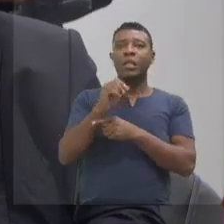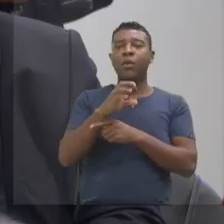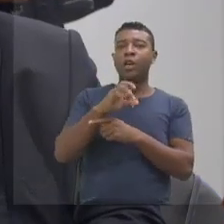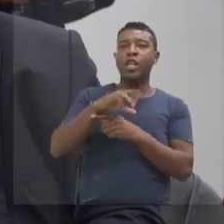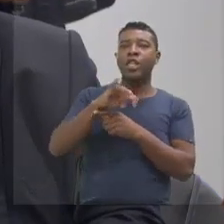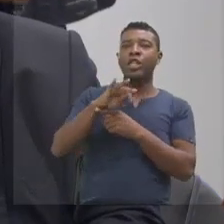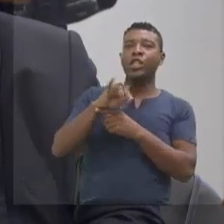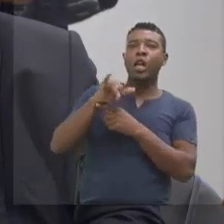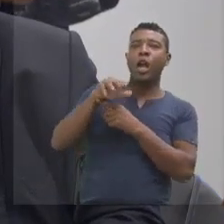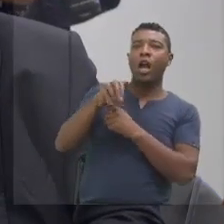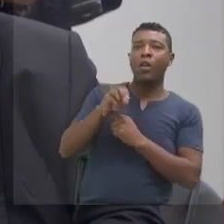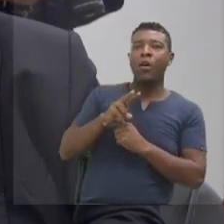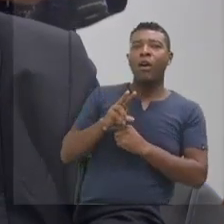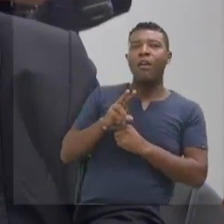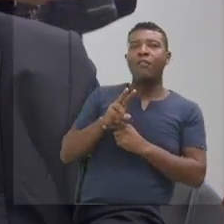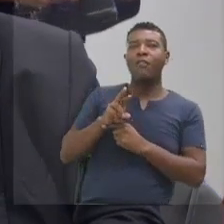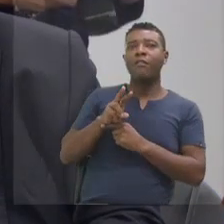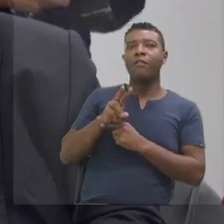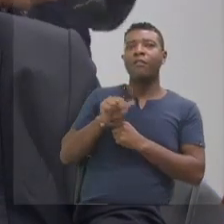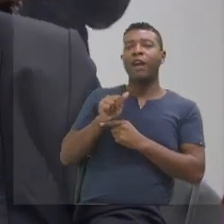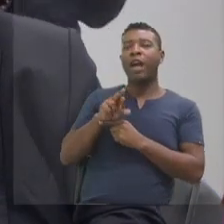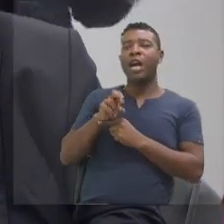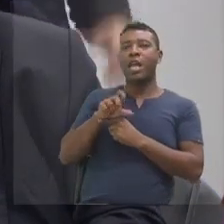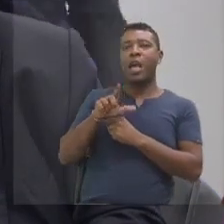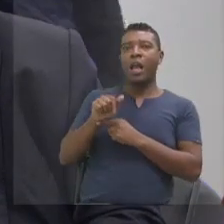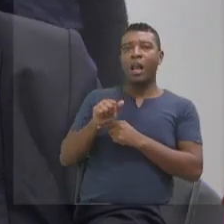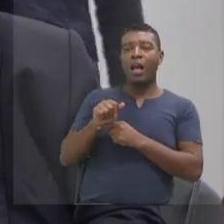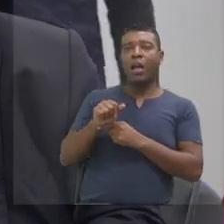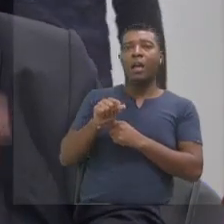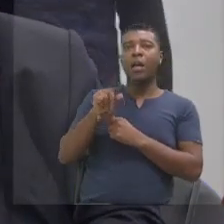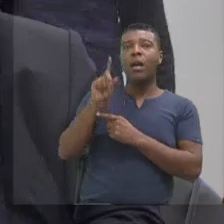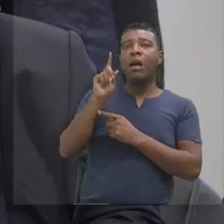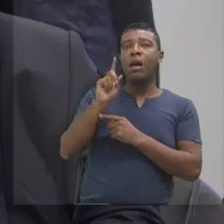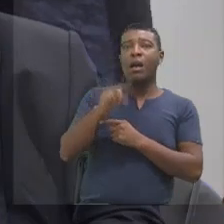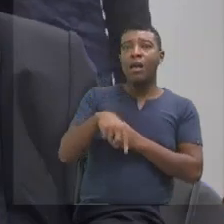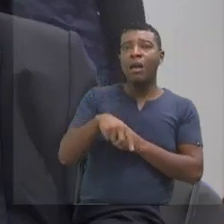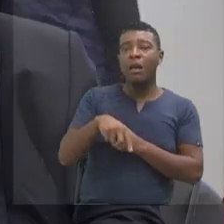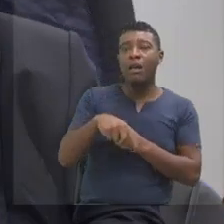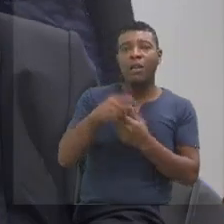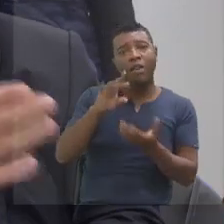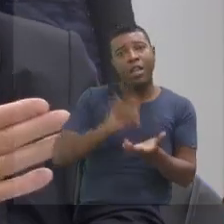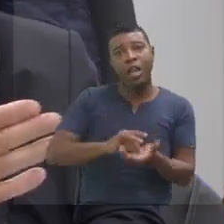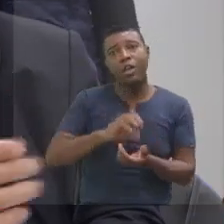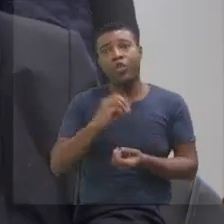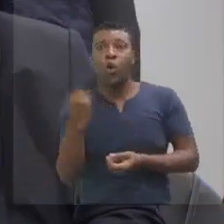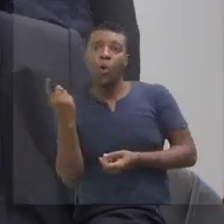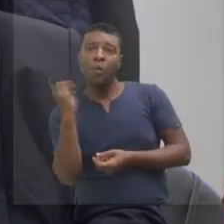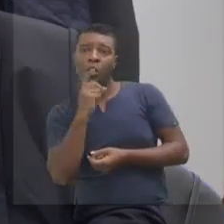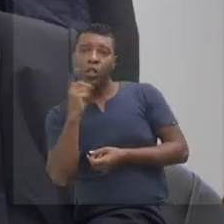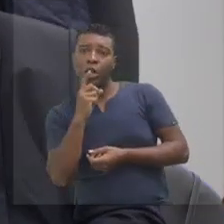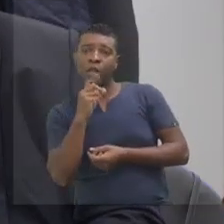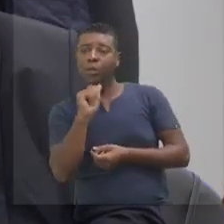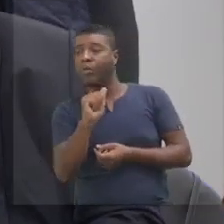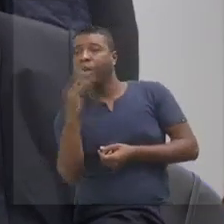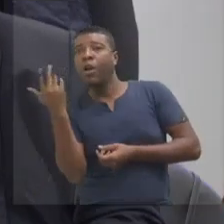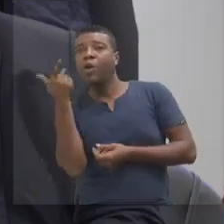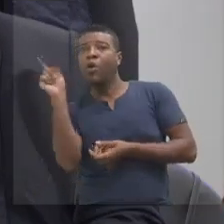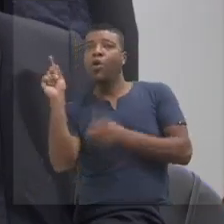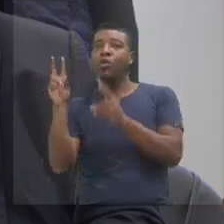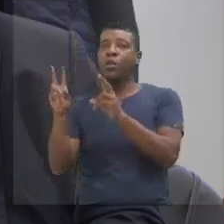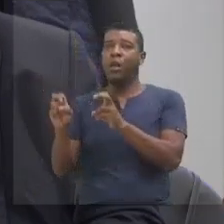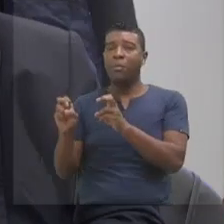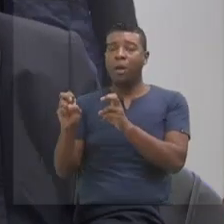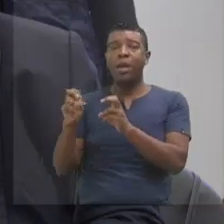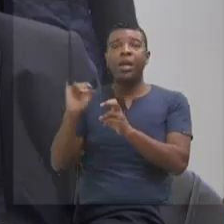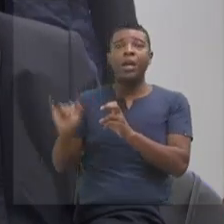ou é mentira obrigado e fora desse tema um tema muito